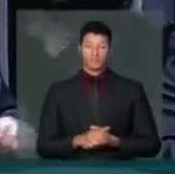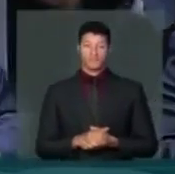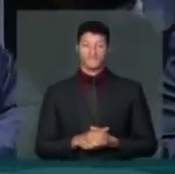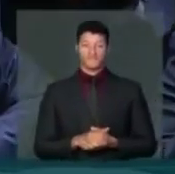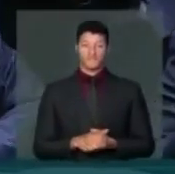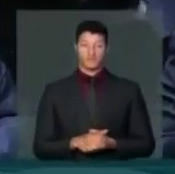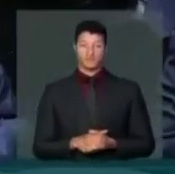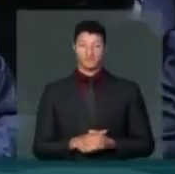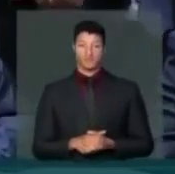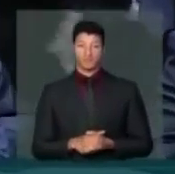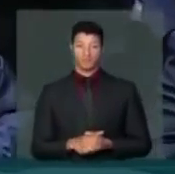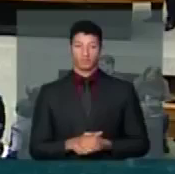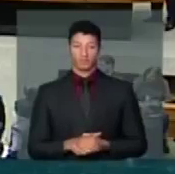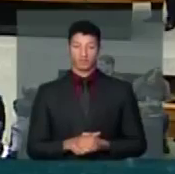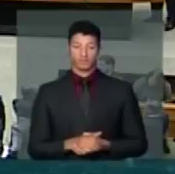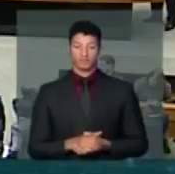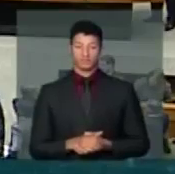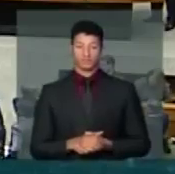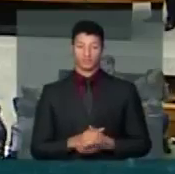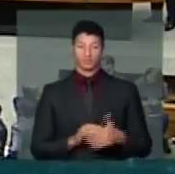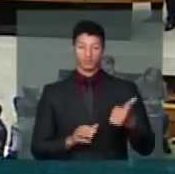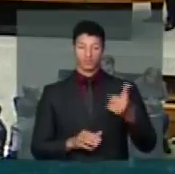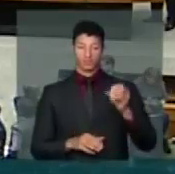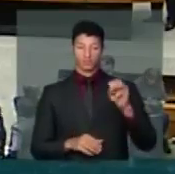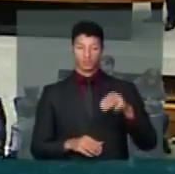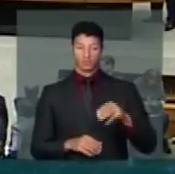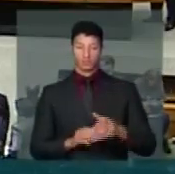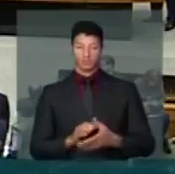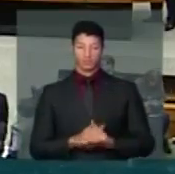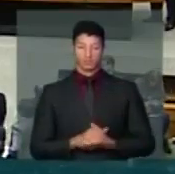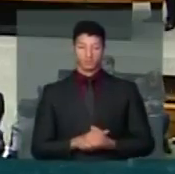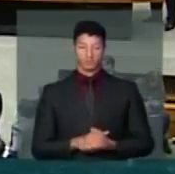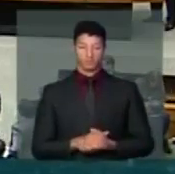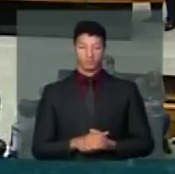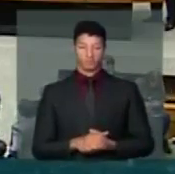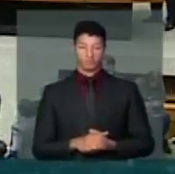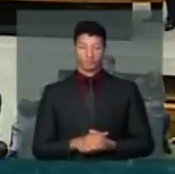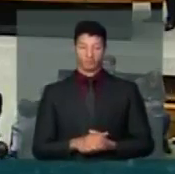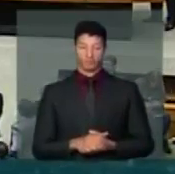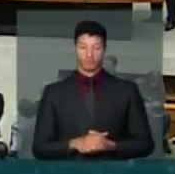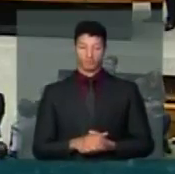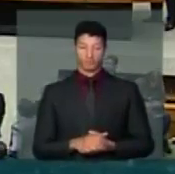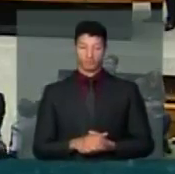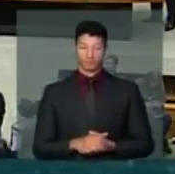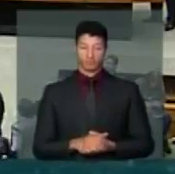Pois não, com a palavra. 10 minutos, por gentileza, no microfone. Com a palavra, ministro.